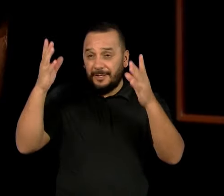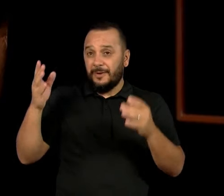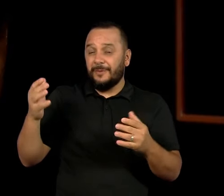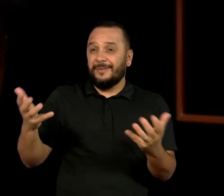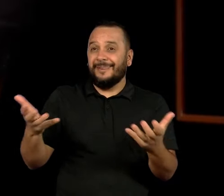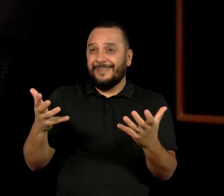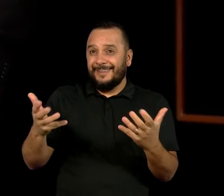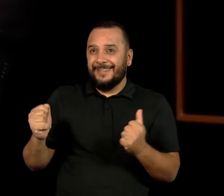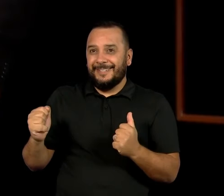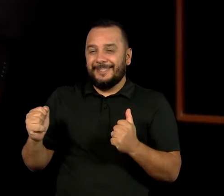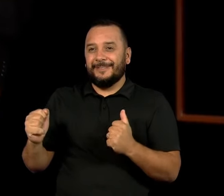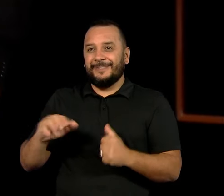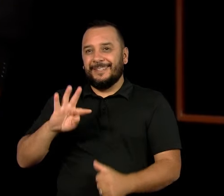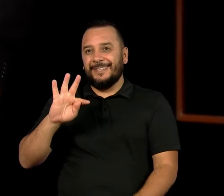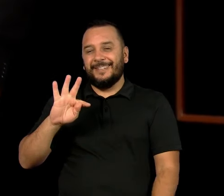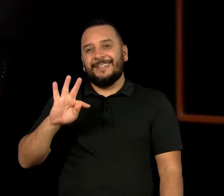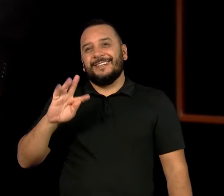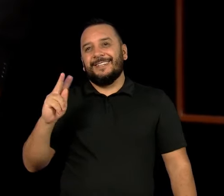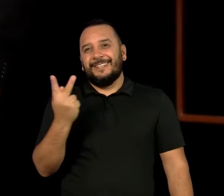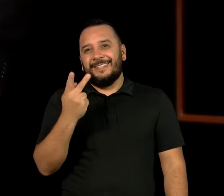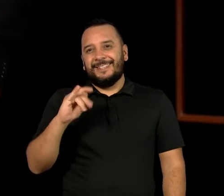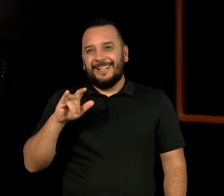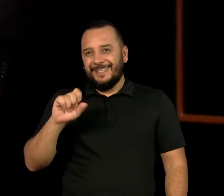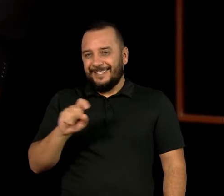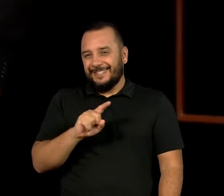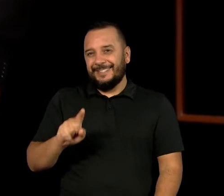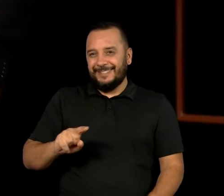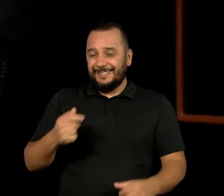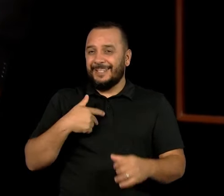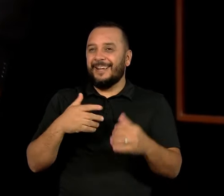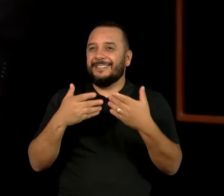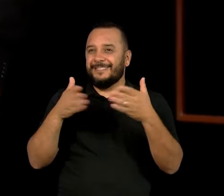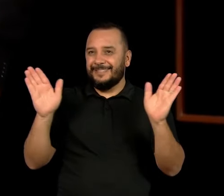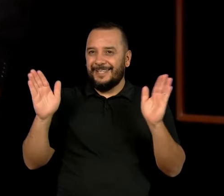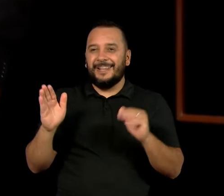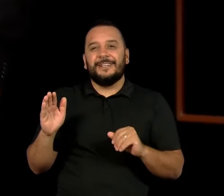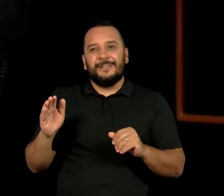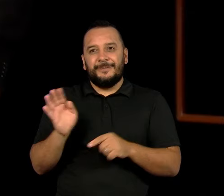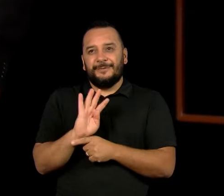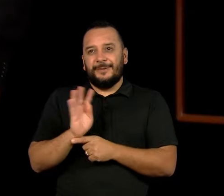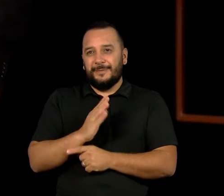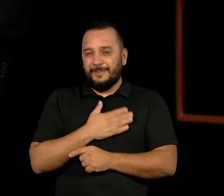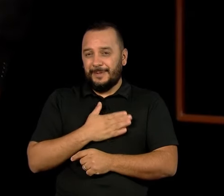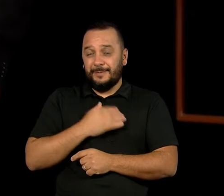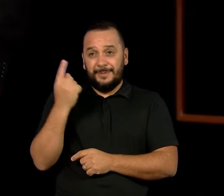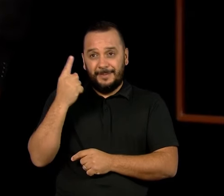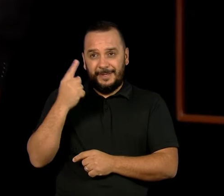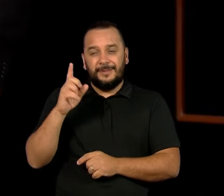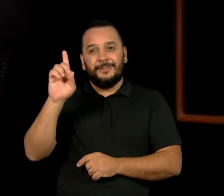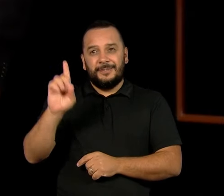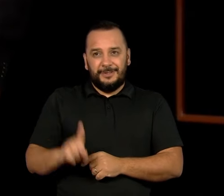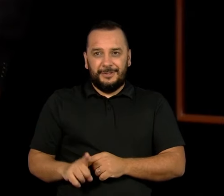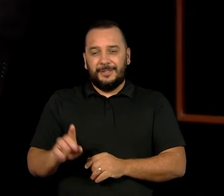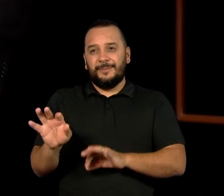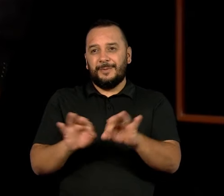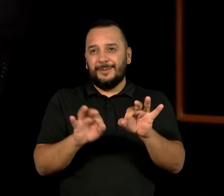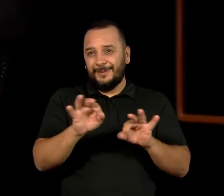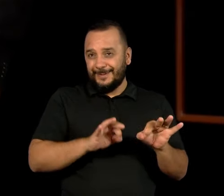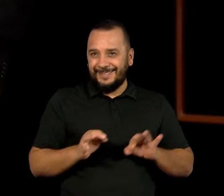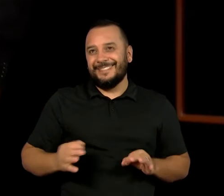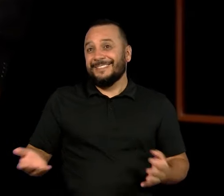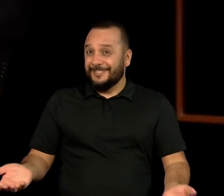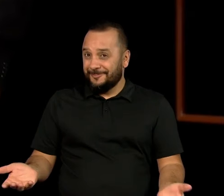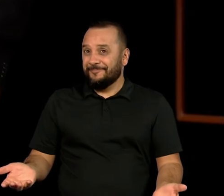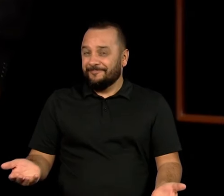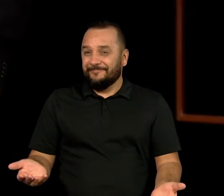muito que Thaís esteja na pré-estreia do meu filme, o primeiro que eu dirigi e produzi, respondendo a pergunta dela do que eu estou